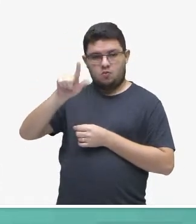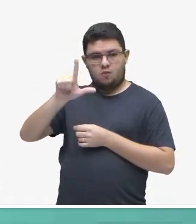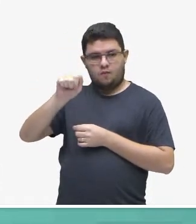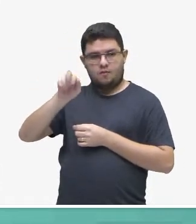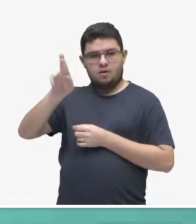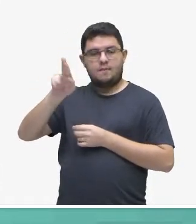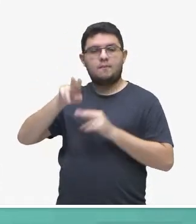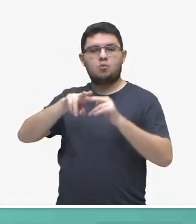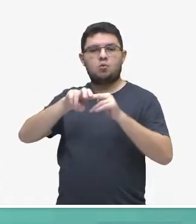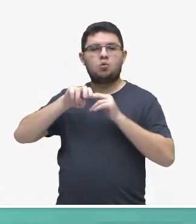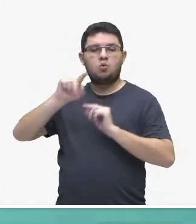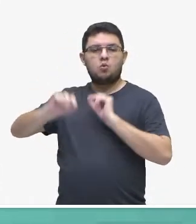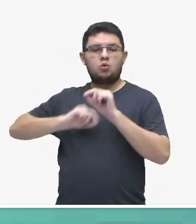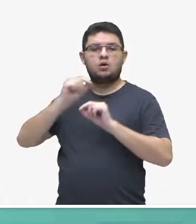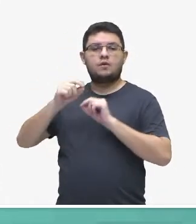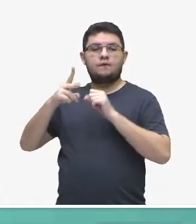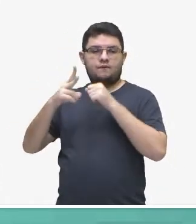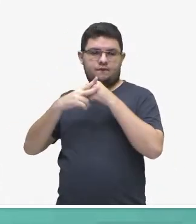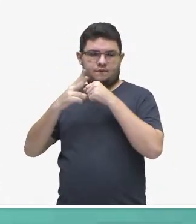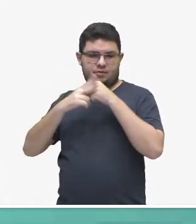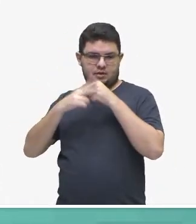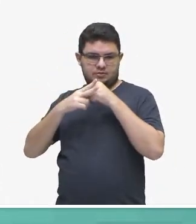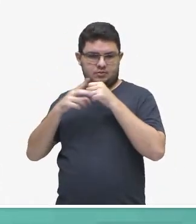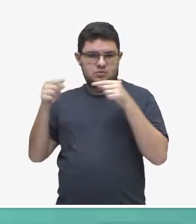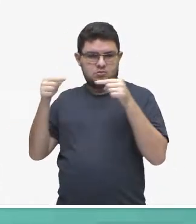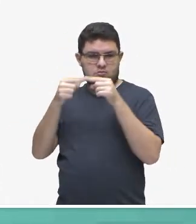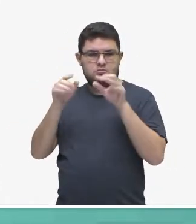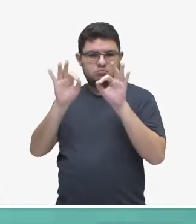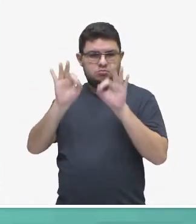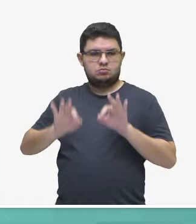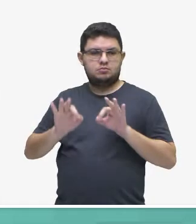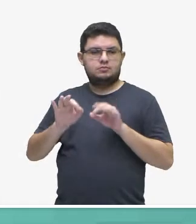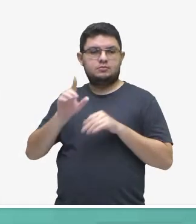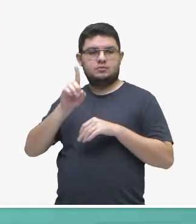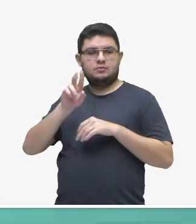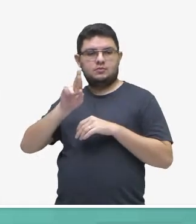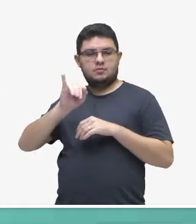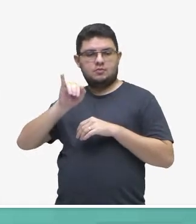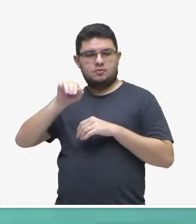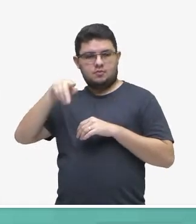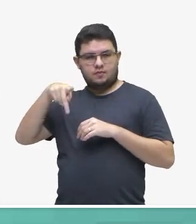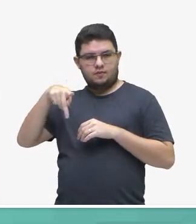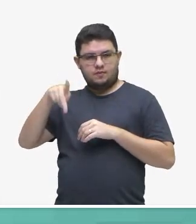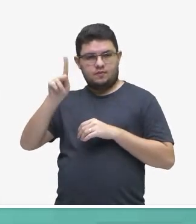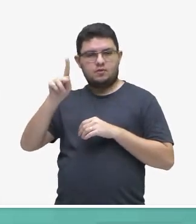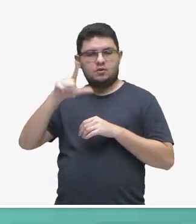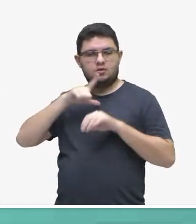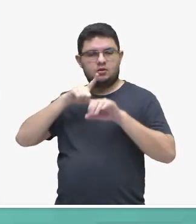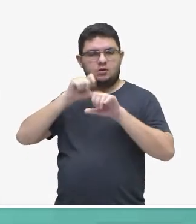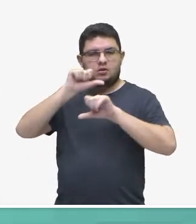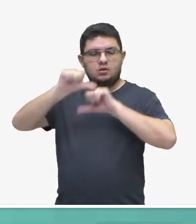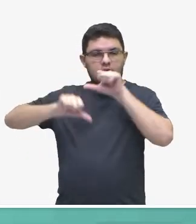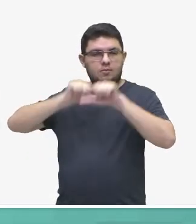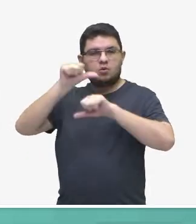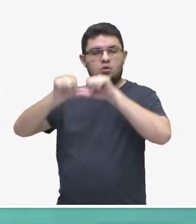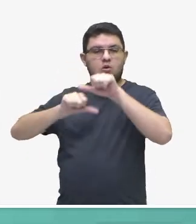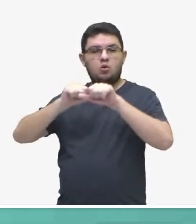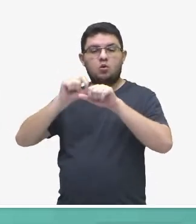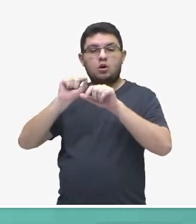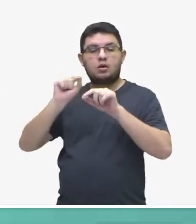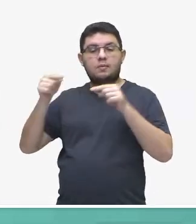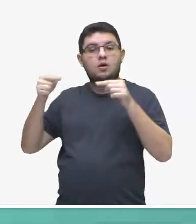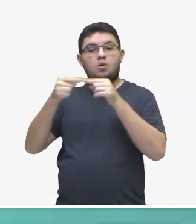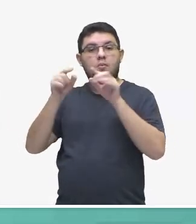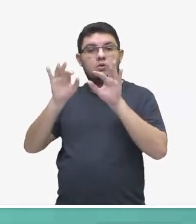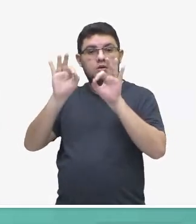expressão ali naquele espaço, o verbo que é este aqui, ele vai sofrer aquela mudança, né, da terceira pessoa